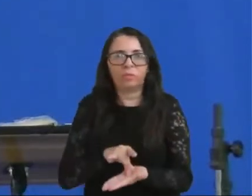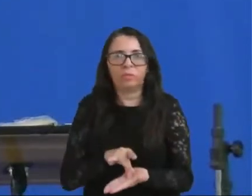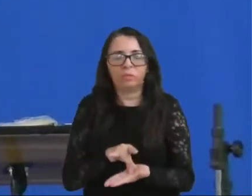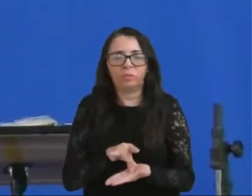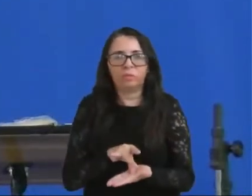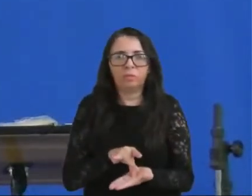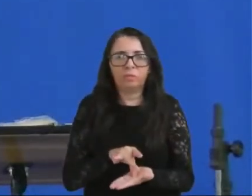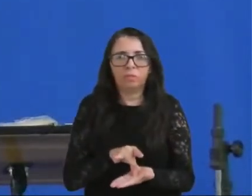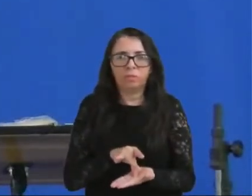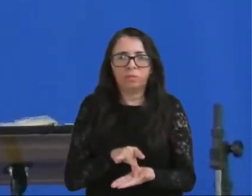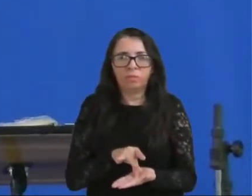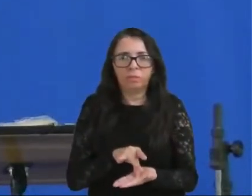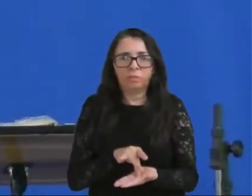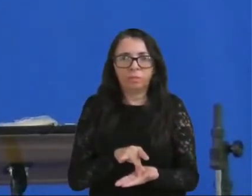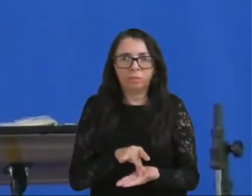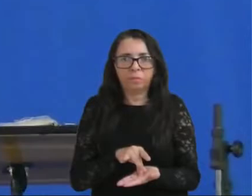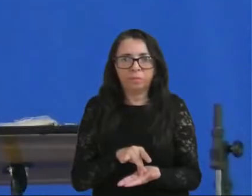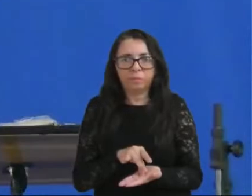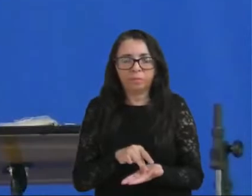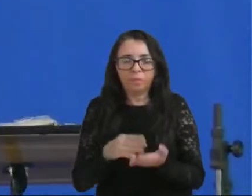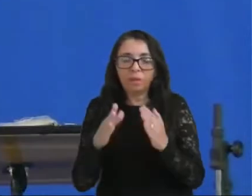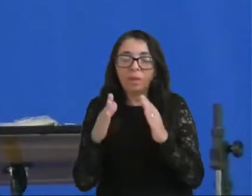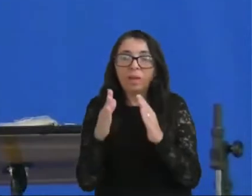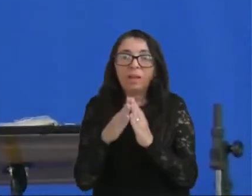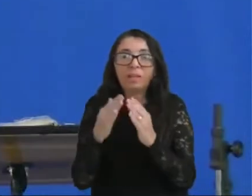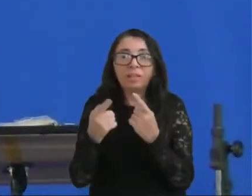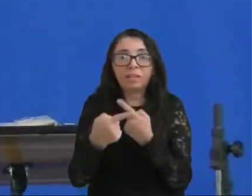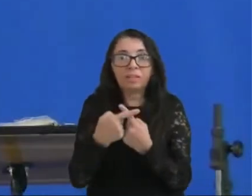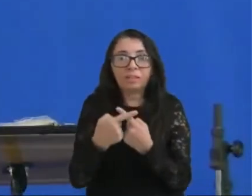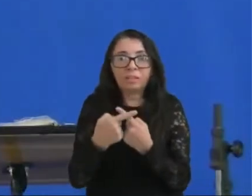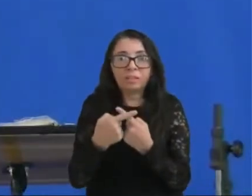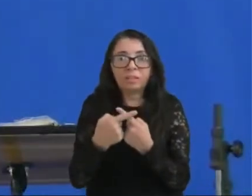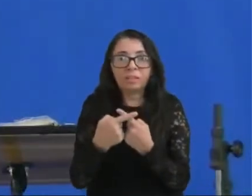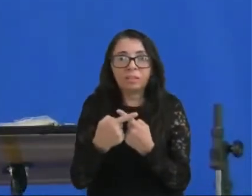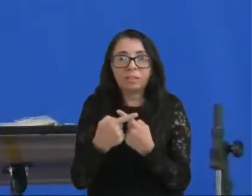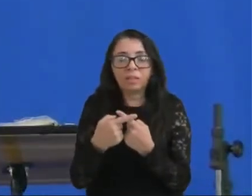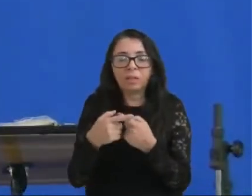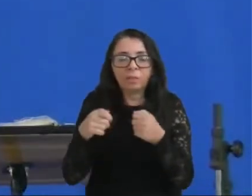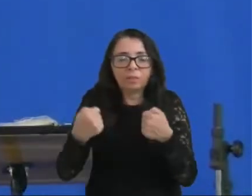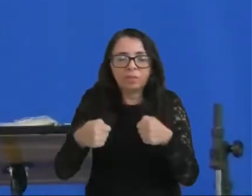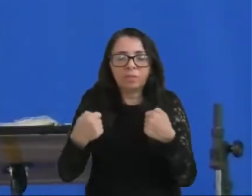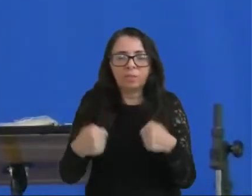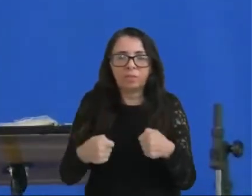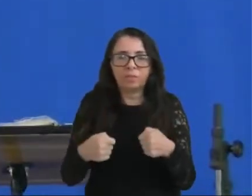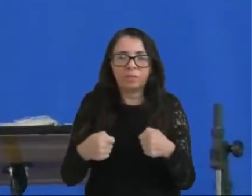ela deixa de ser uma igreja reprodutiva, se torna uma igreja estéril.